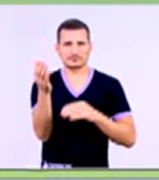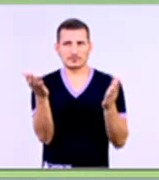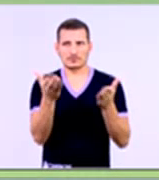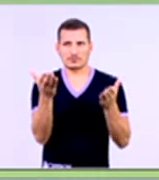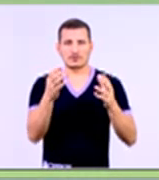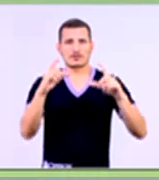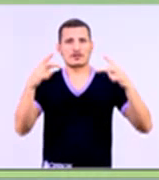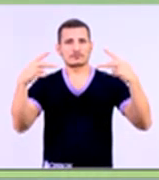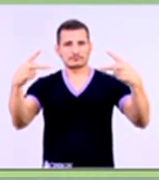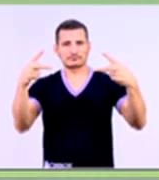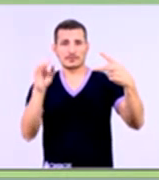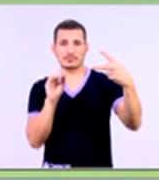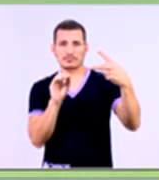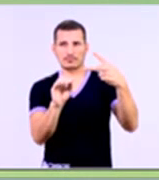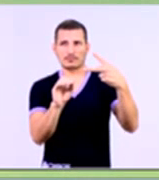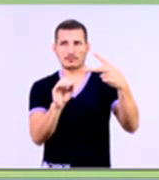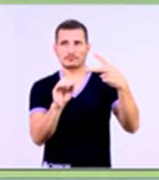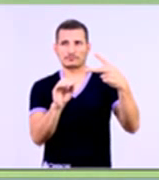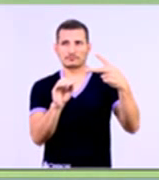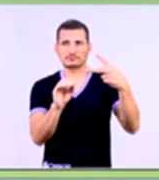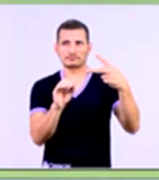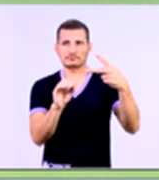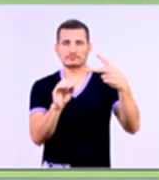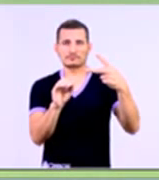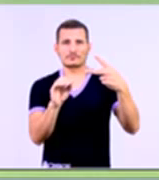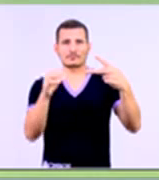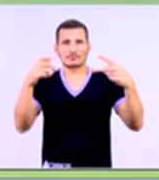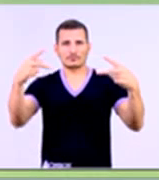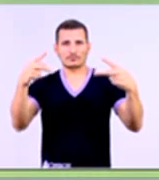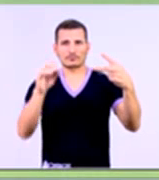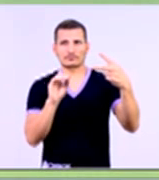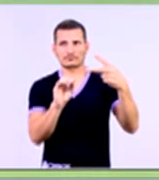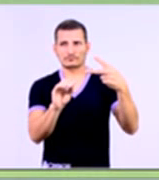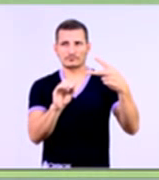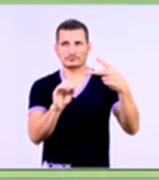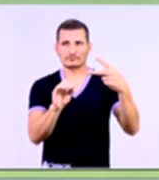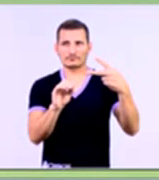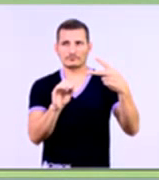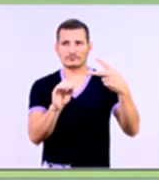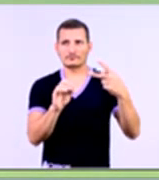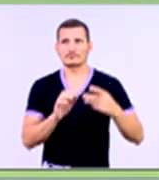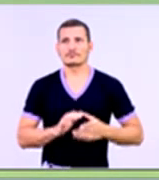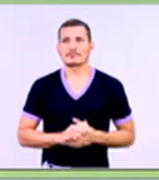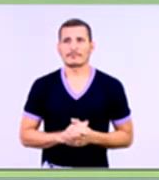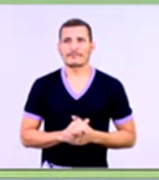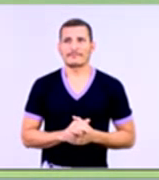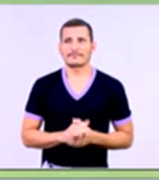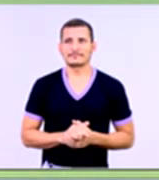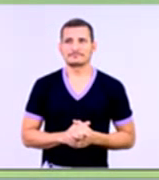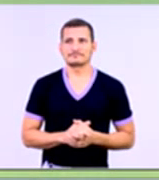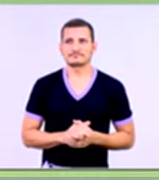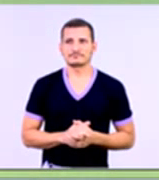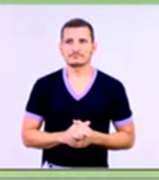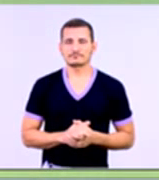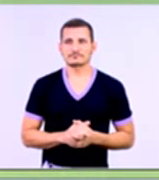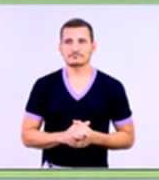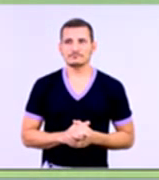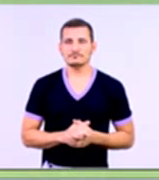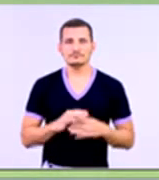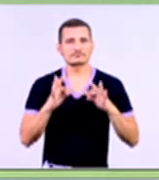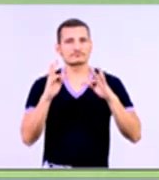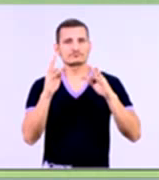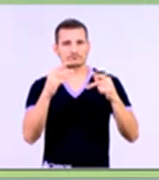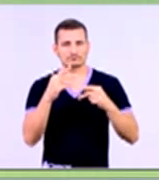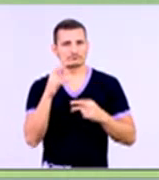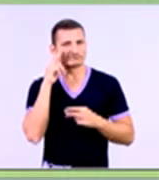aqui dentro do código. Aqui vai o seu código. Tudo que nós veremos fica